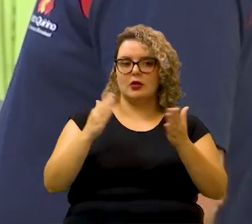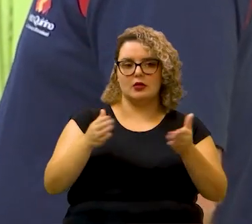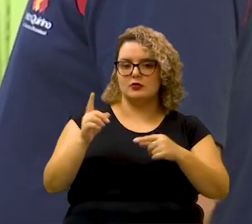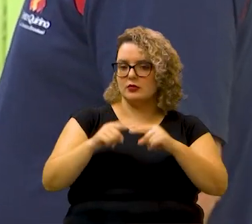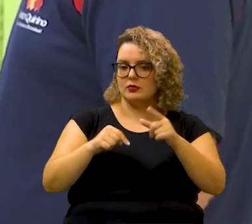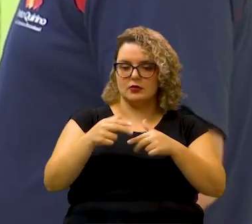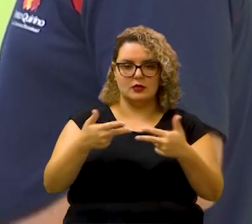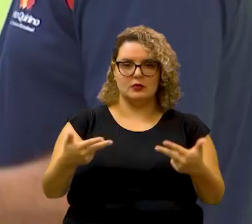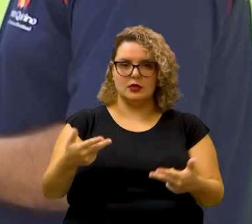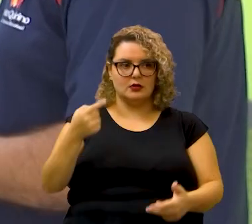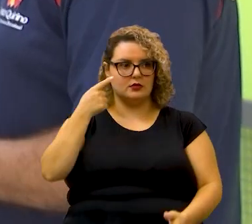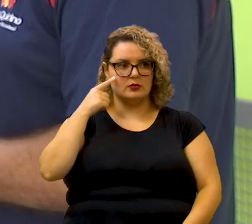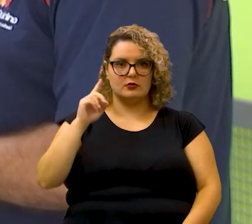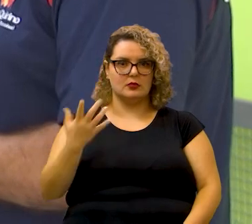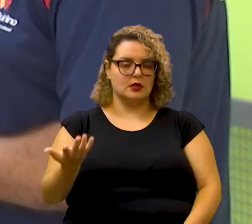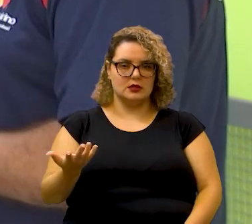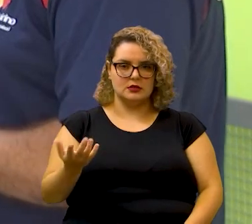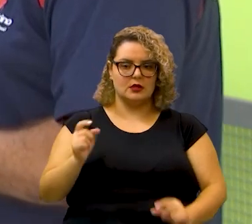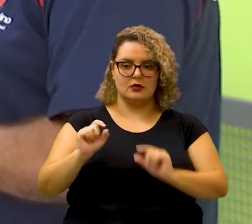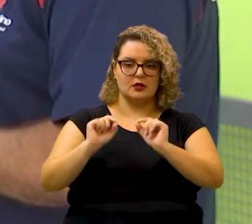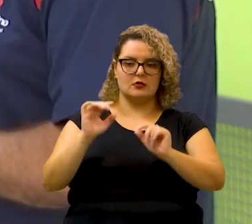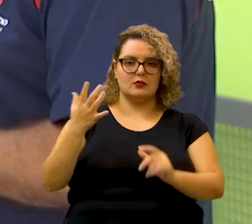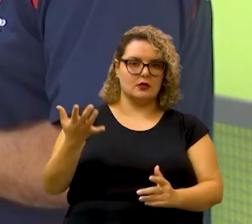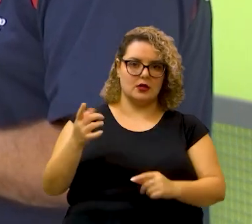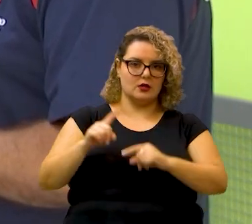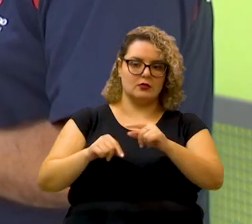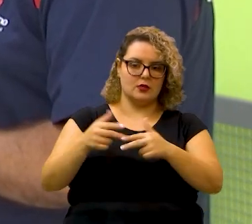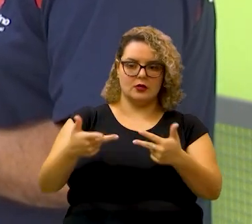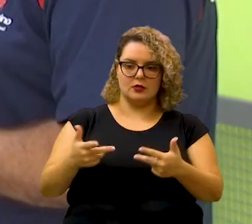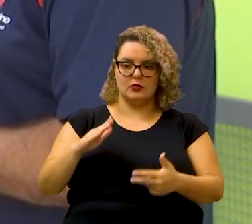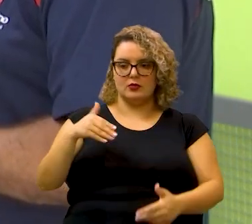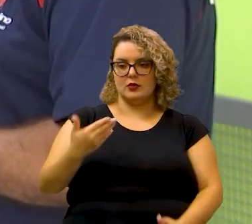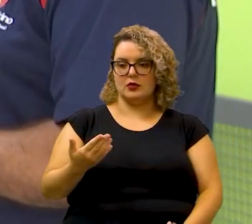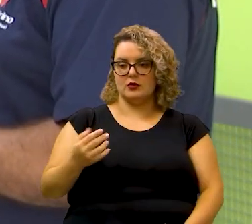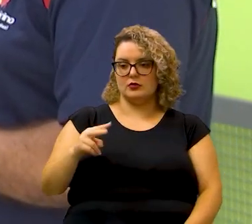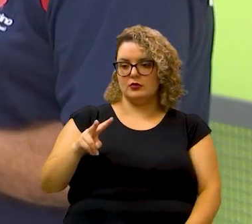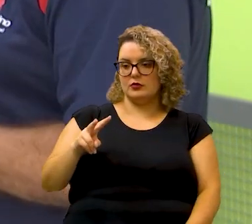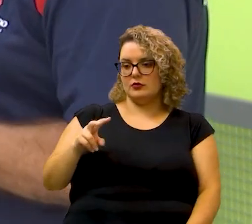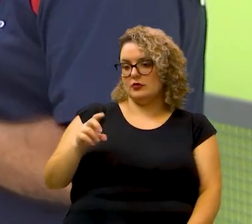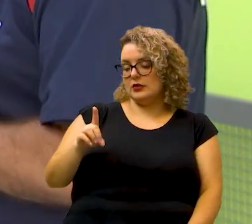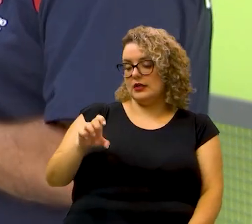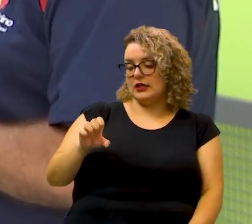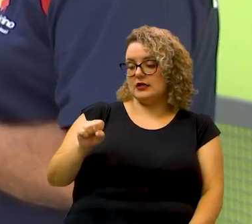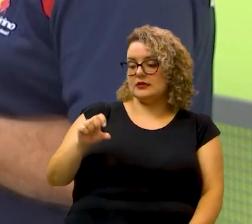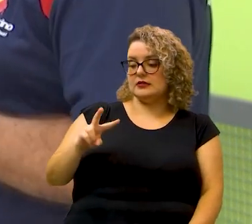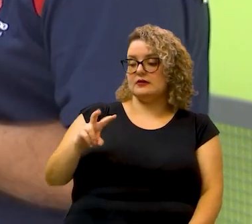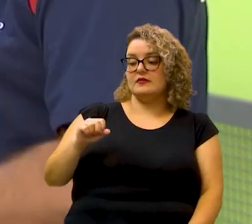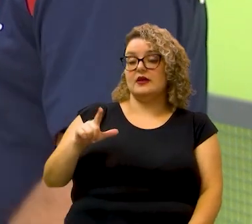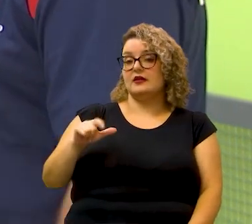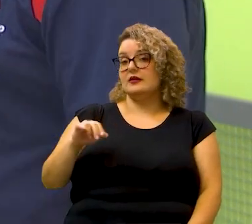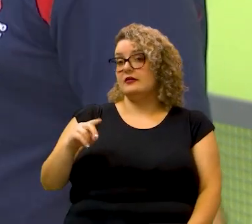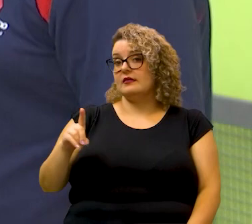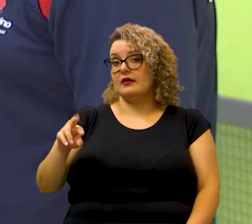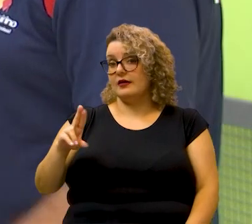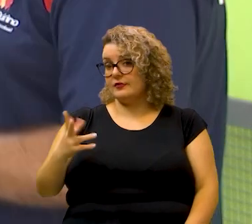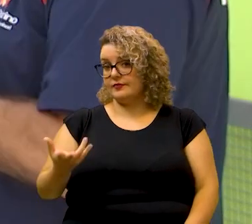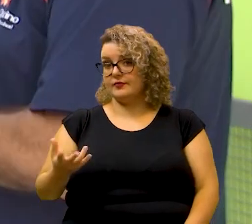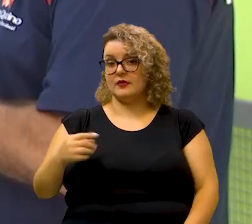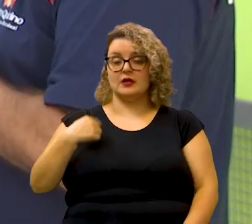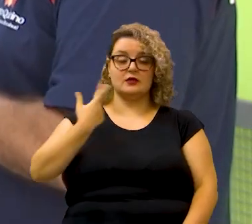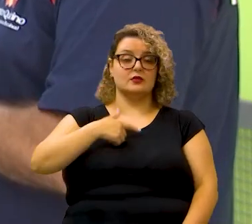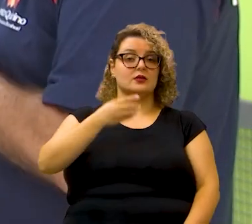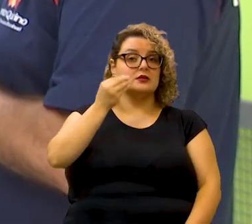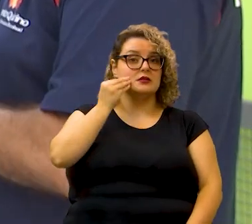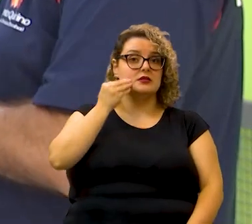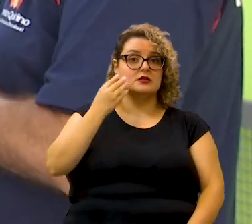produzir um produto sem pensar no que vai acontecer depois com aquele produto, o dia que perder a validade. E a gente tenta, na medida do possível,